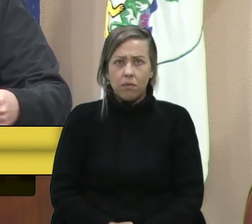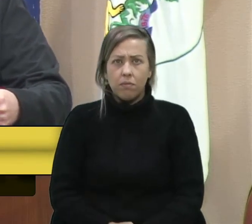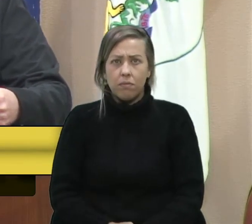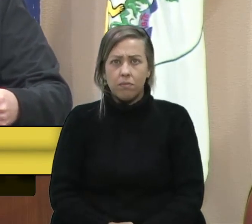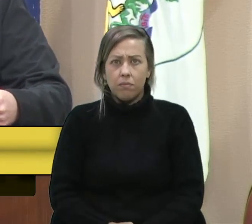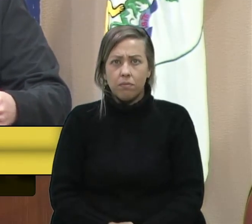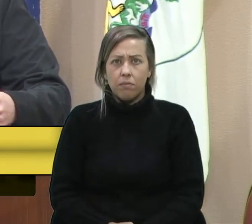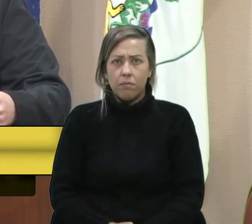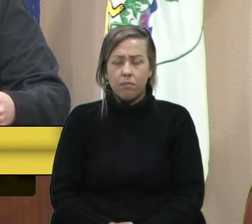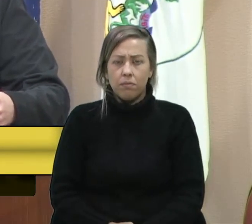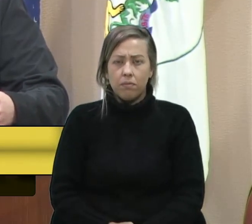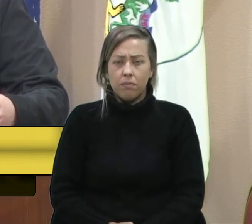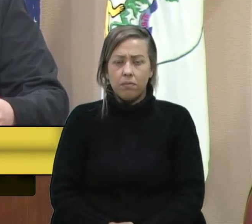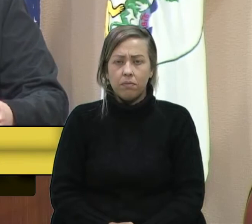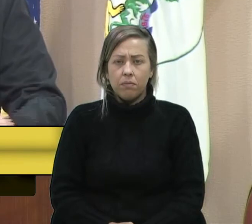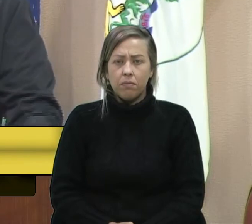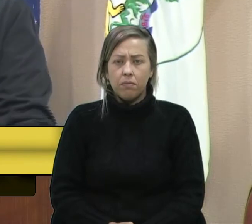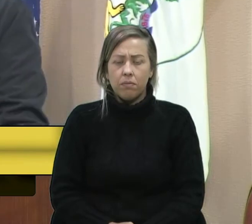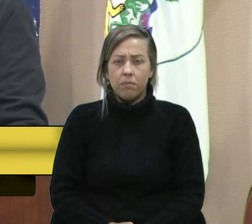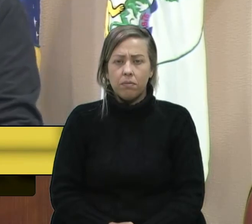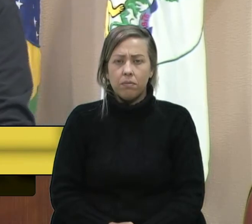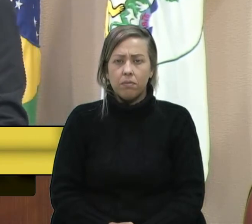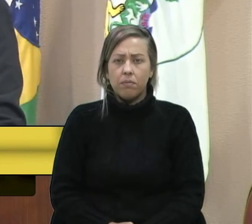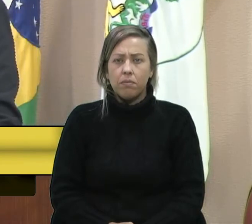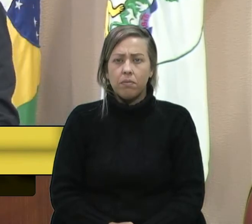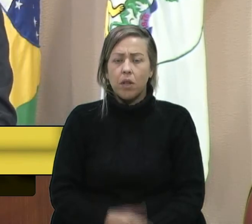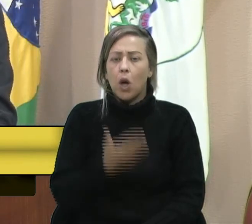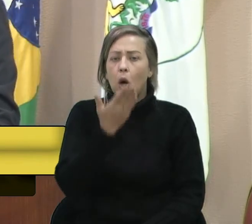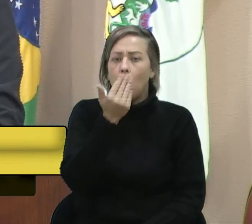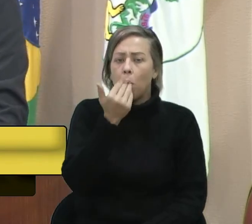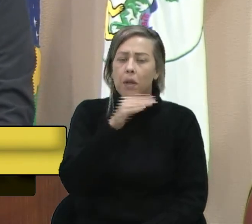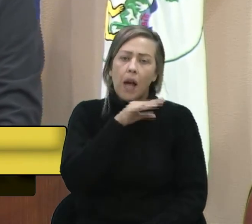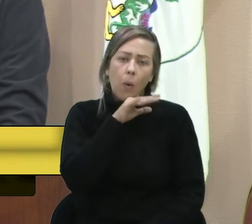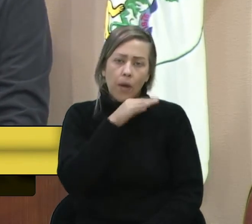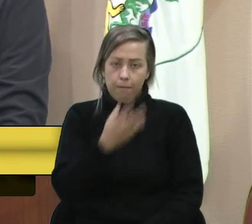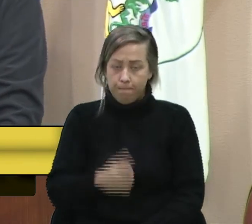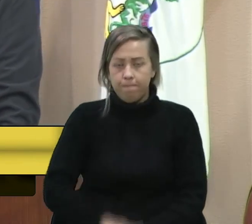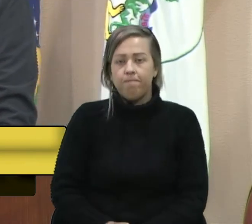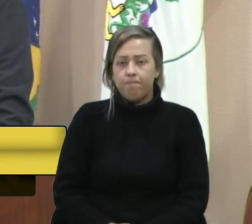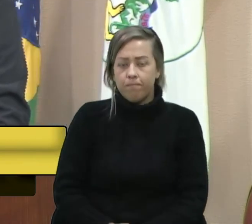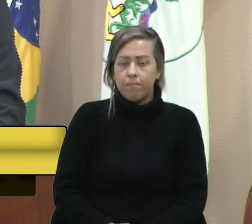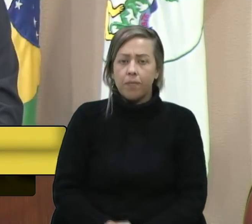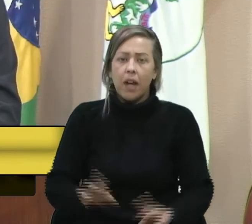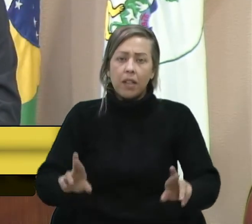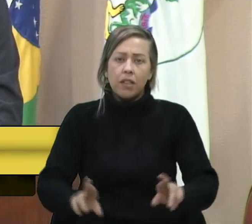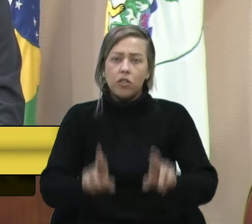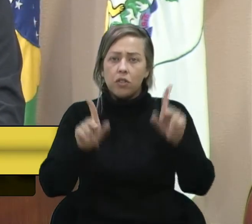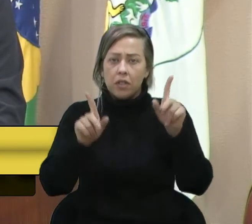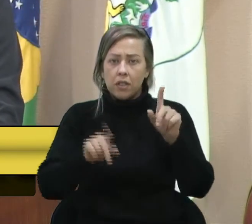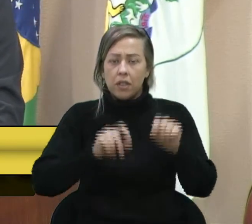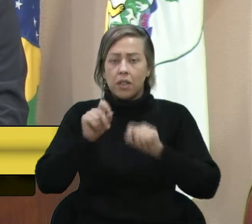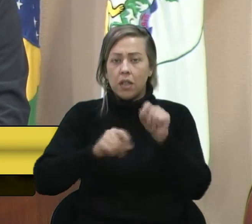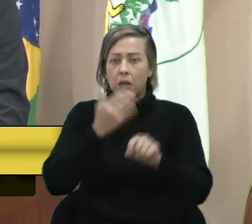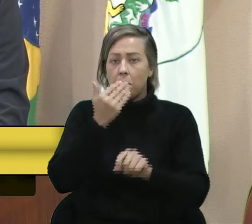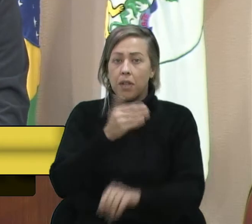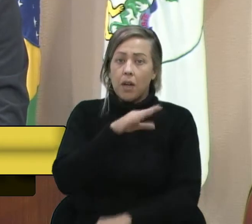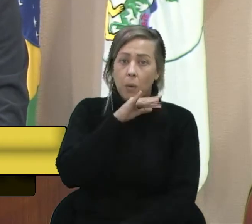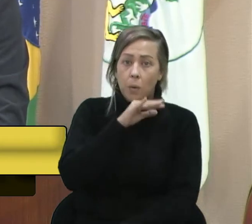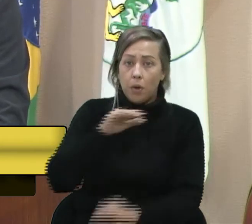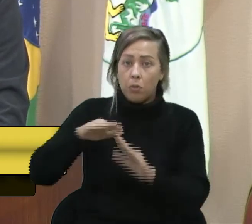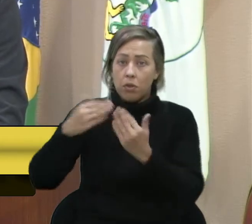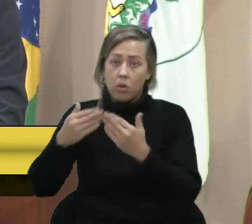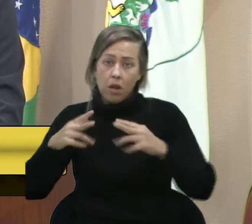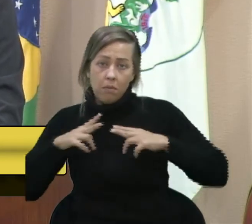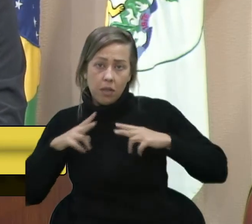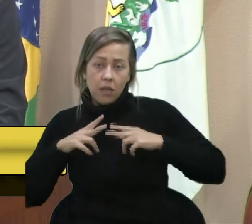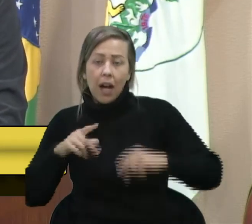Lucas, sobre a questão da comida ser ruim. Né? A diferença é que quando a comida é ruim numa escola privada,